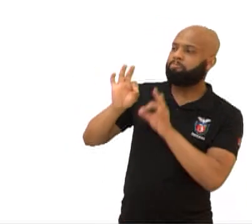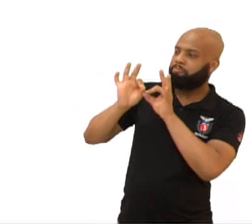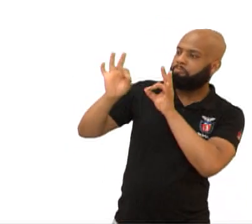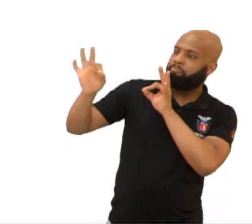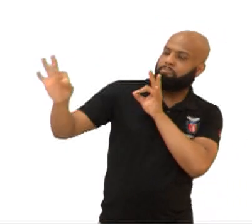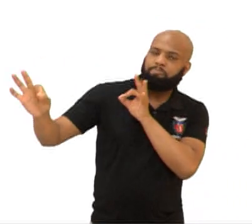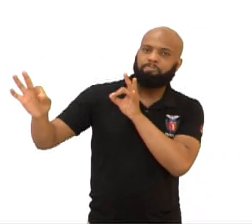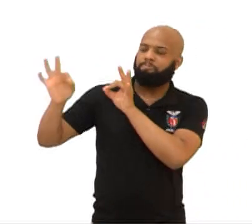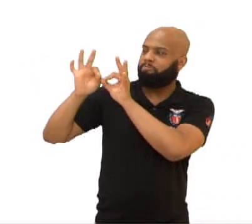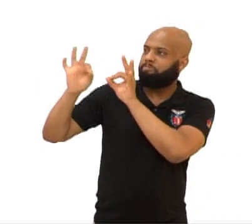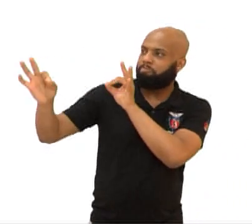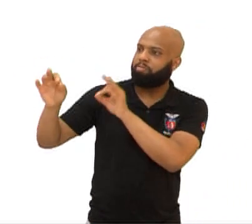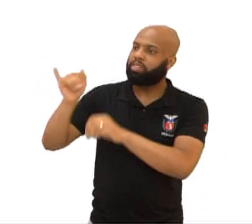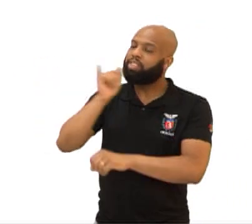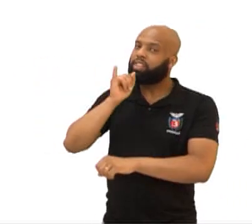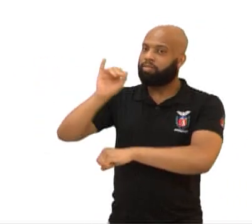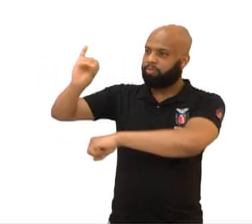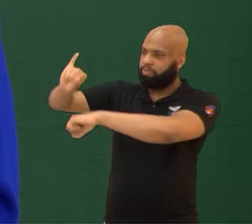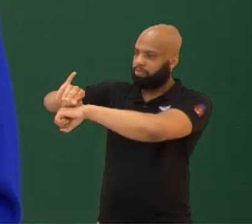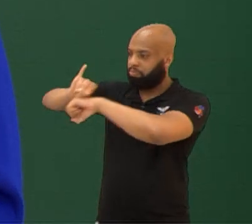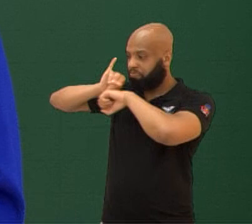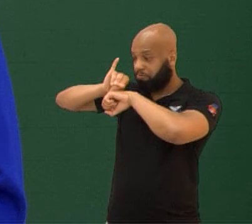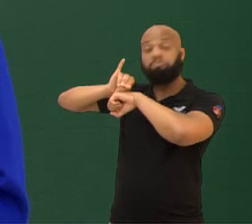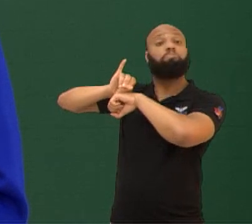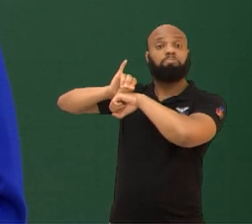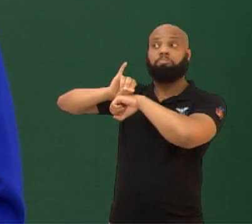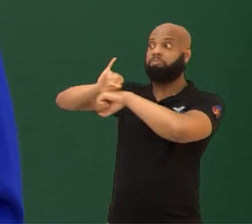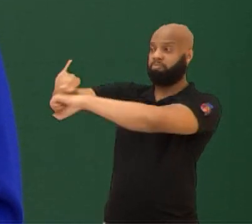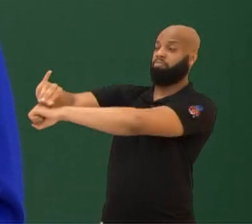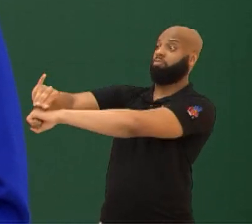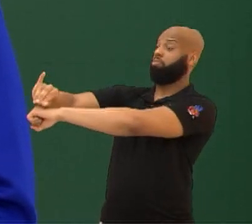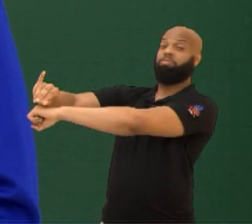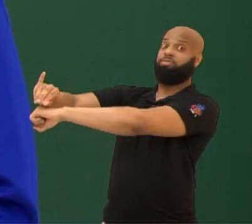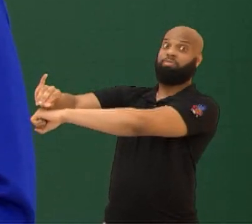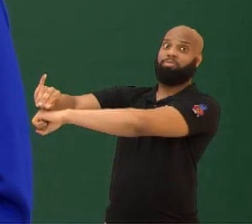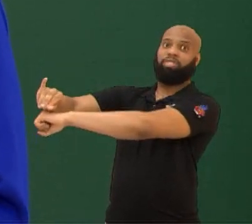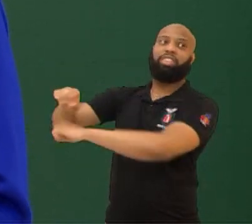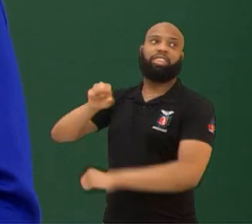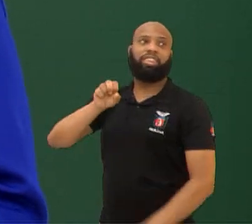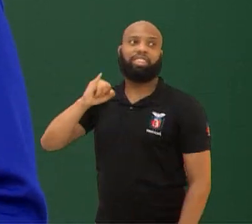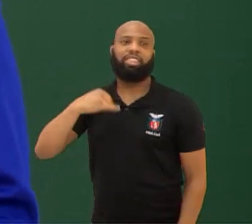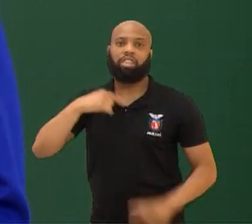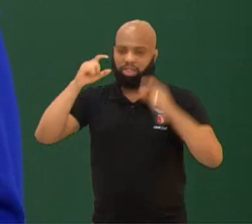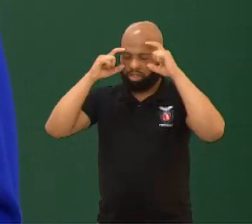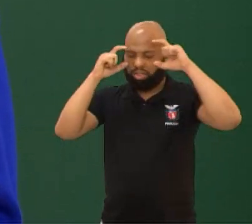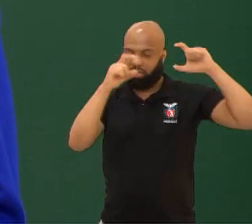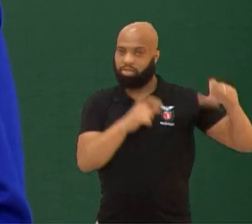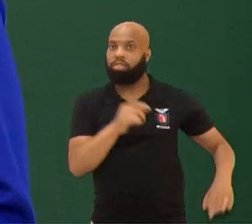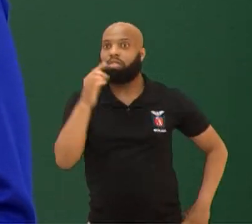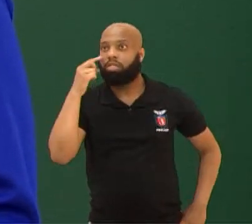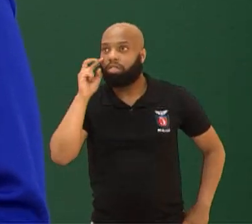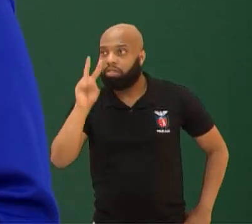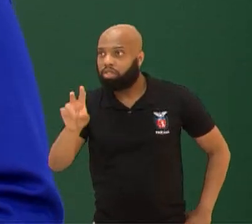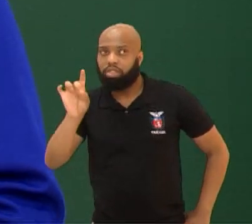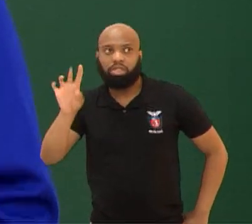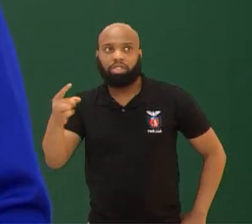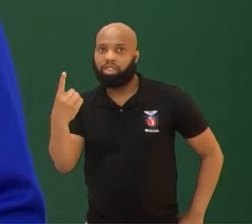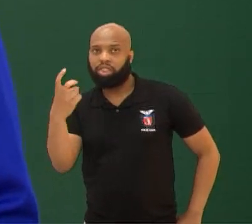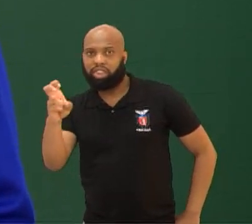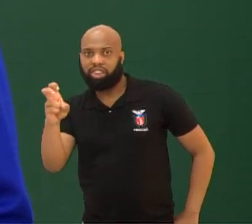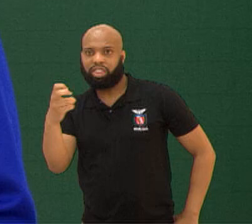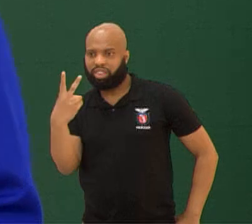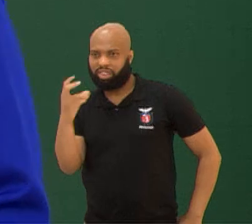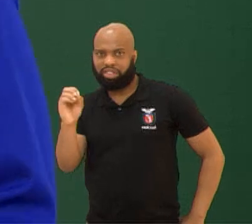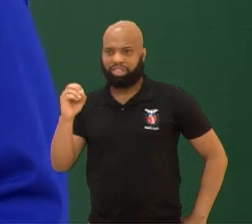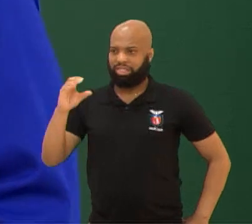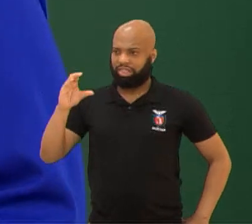né, pessoal? Eu, por exemplo, se eu tirar o óculos aqui agora, eu praticamente não vou enxergar além de 15, 20 centímetros distante